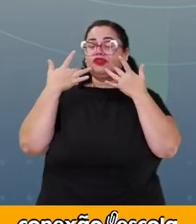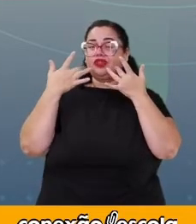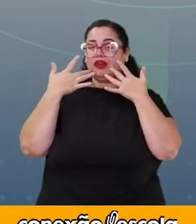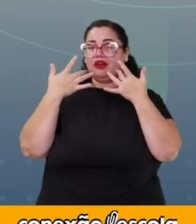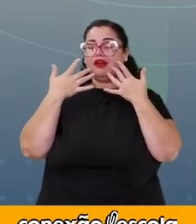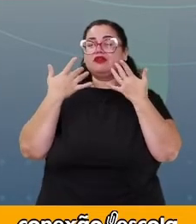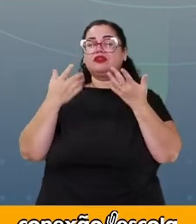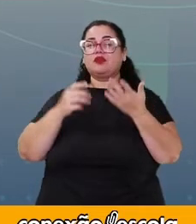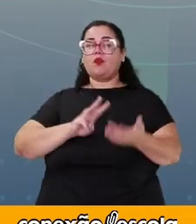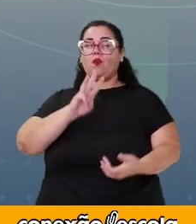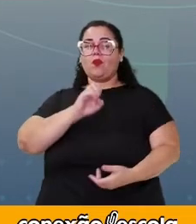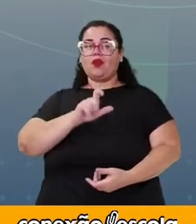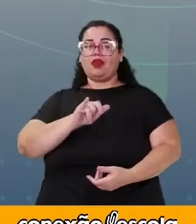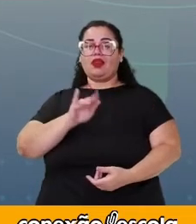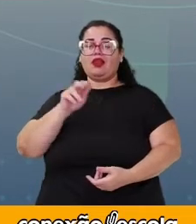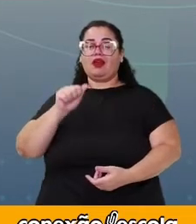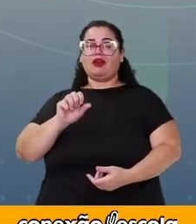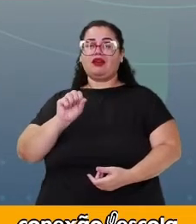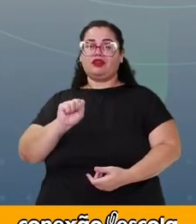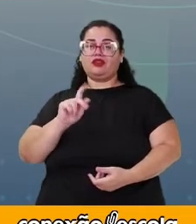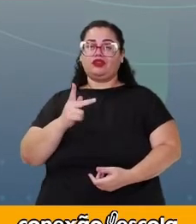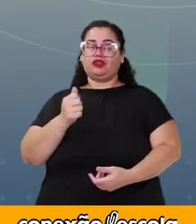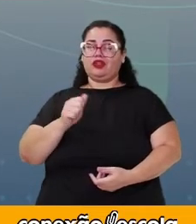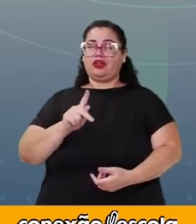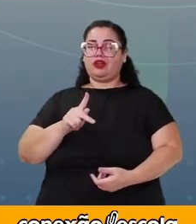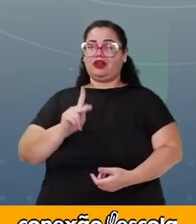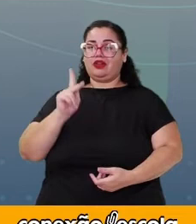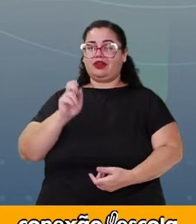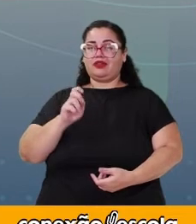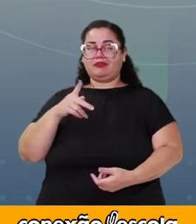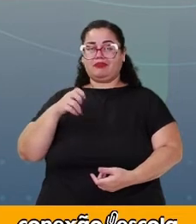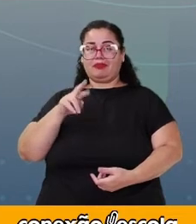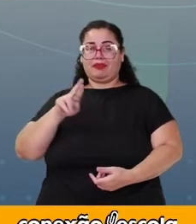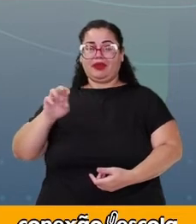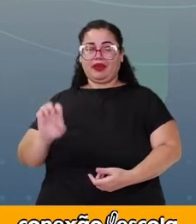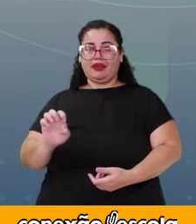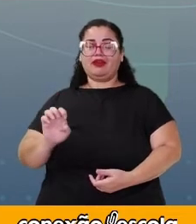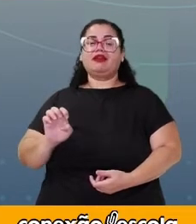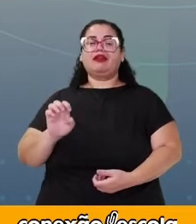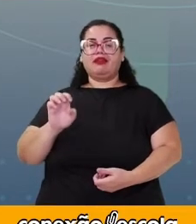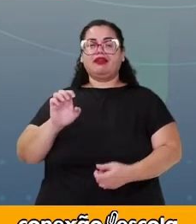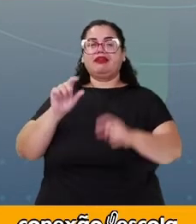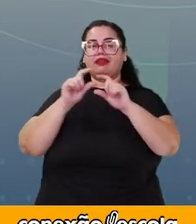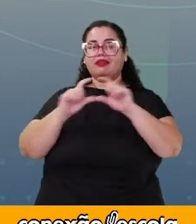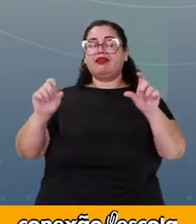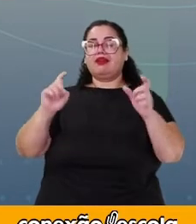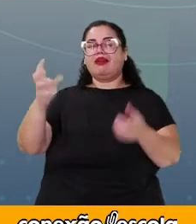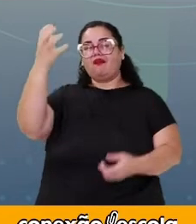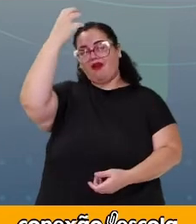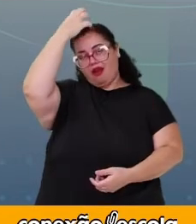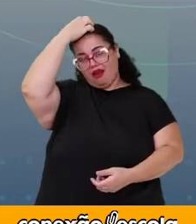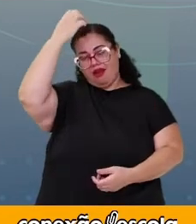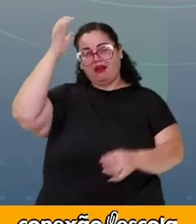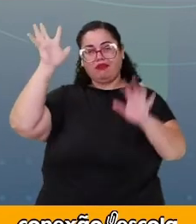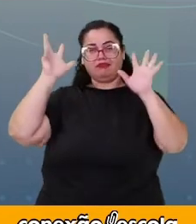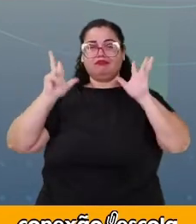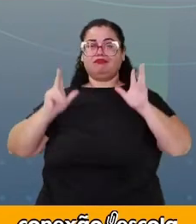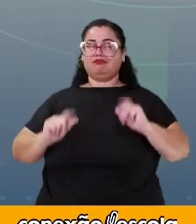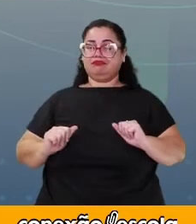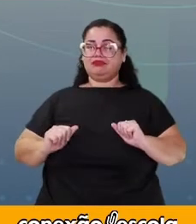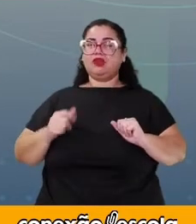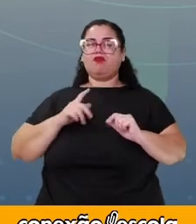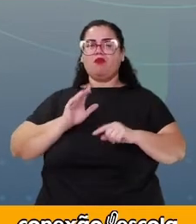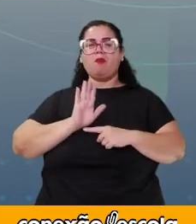do William Shakespeare, em que nós temos como título O Rei Lear. Vou mostrar para